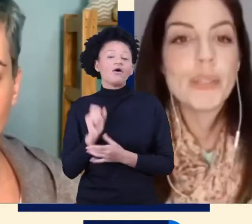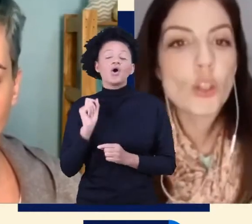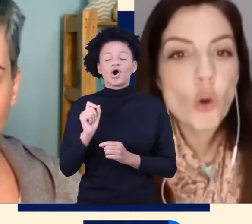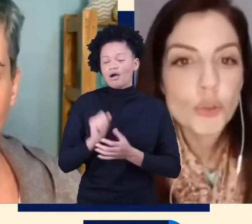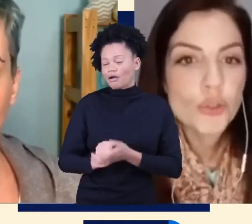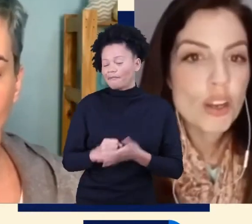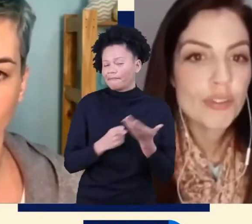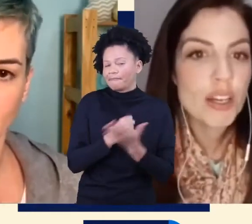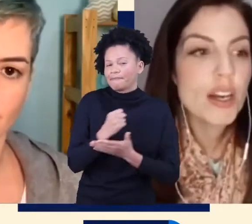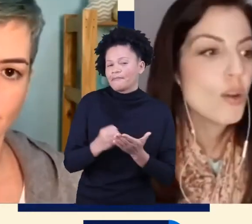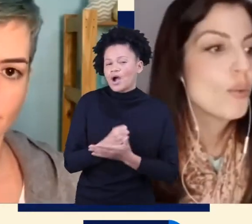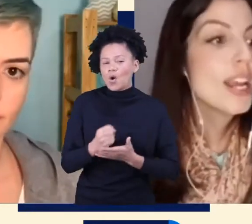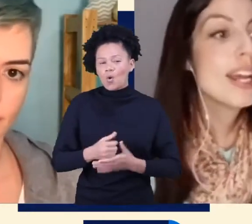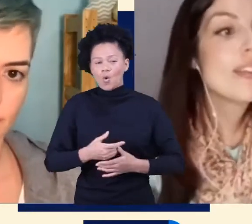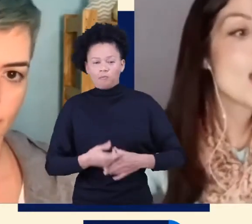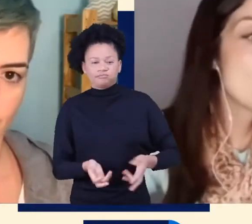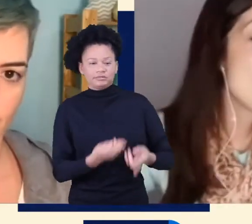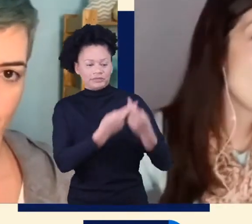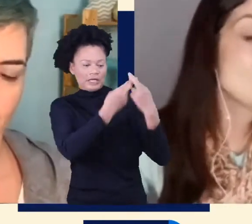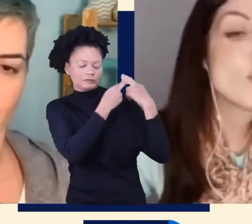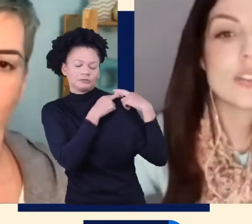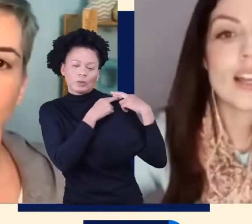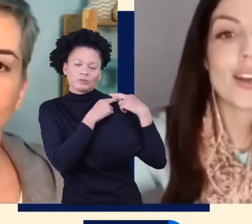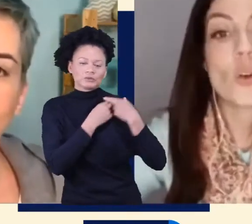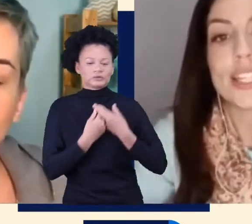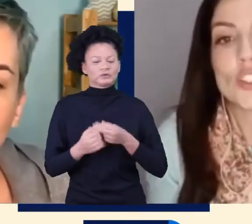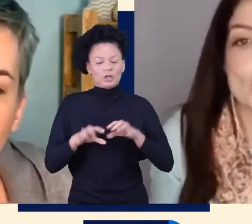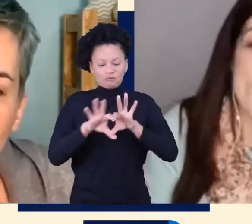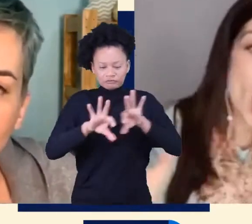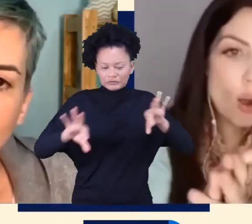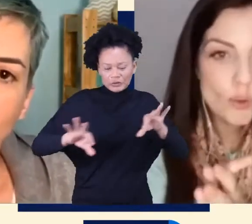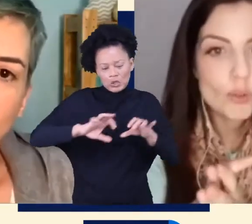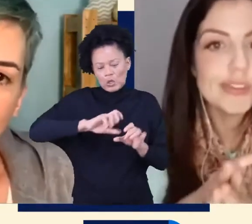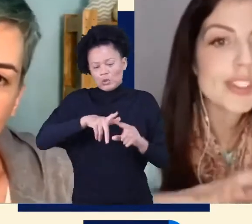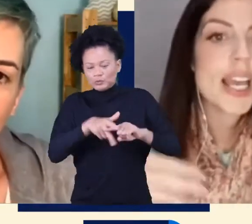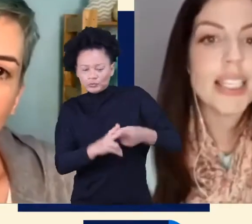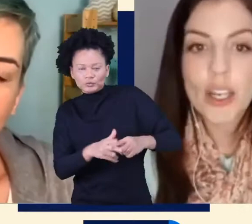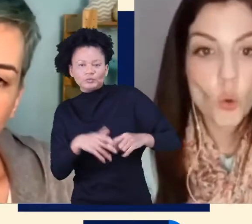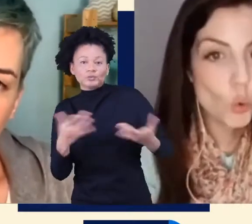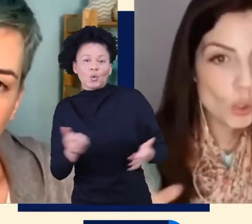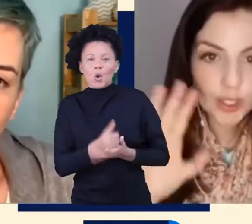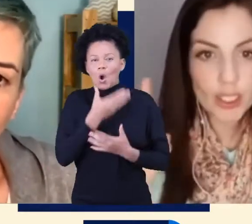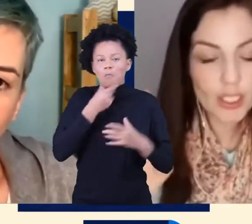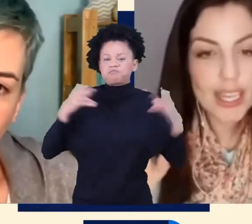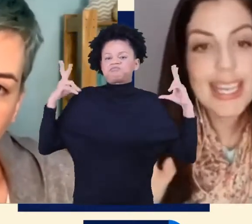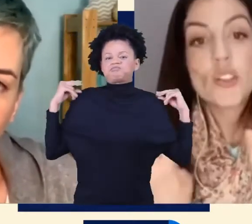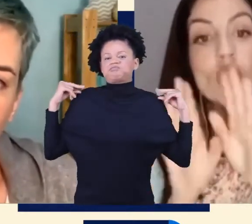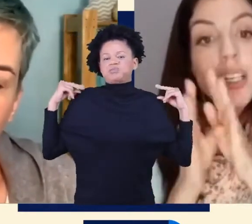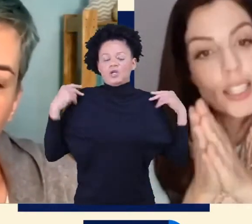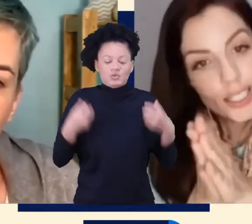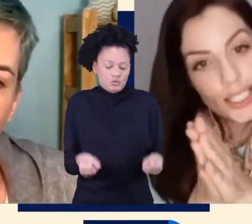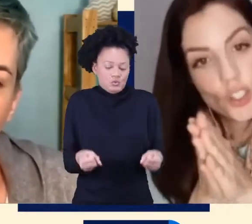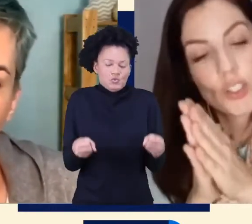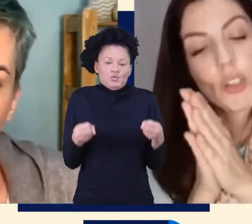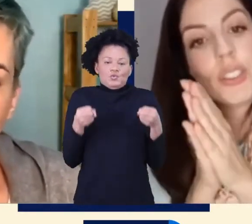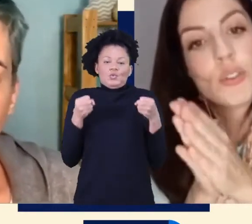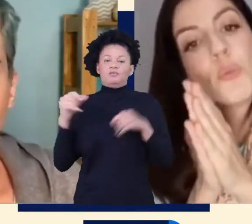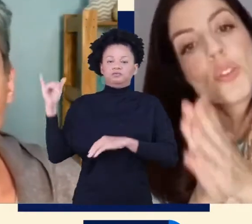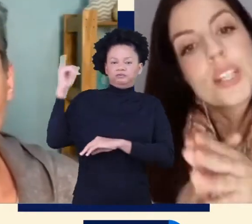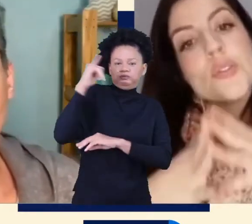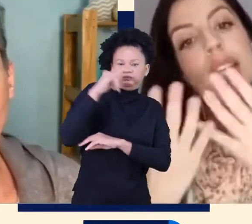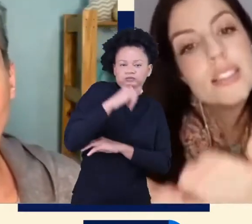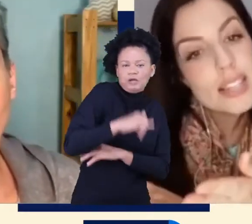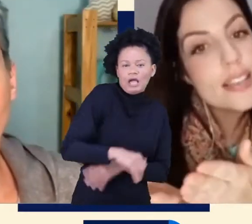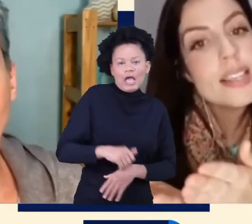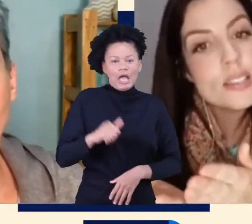vindo, do piloto de avião, da colegial com sainha curta. Só que dali, gente, acontece